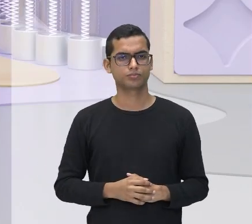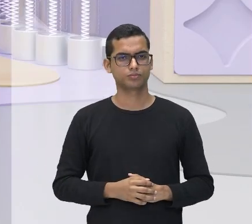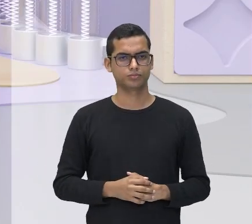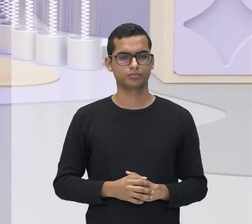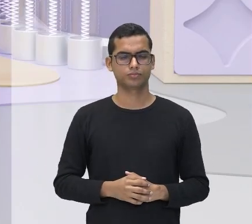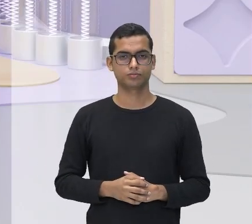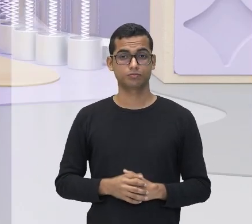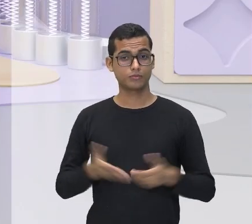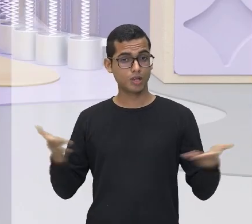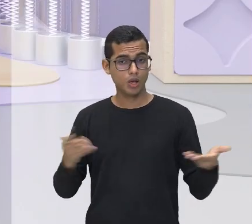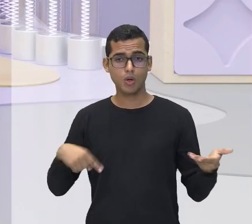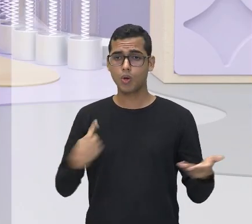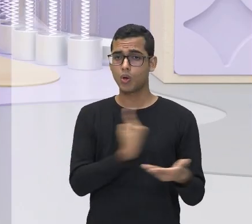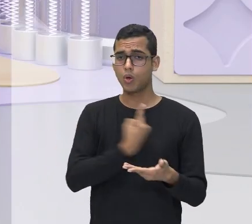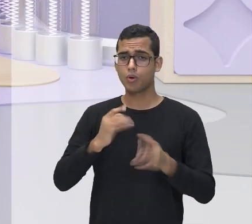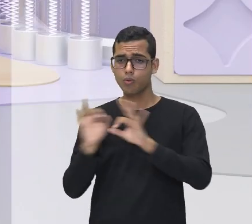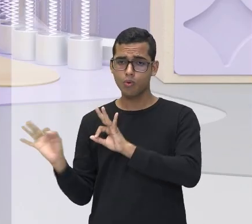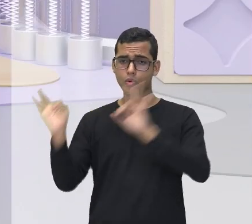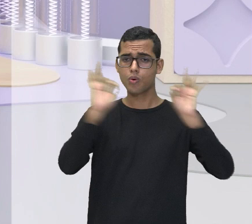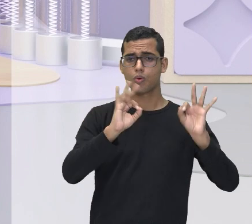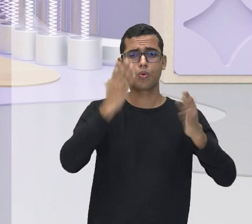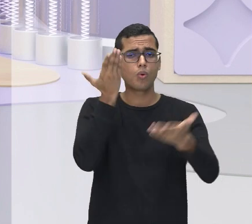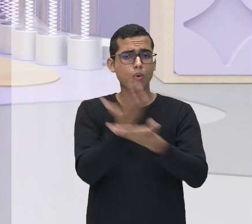Vamos ver agora